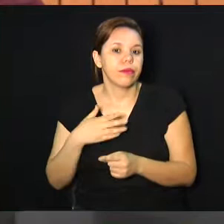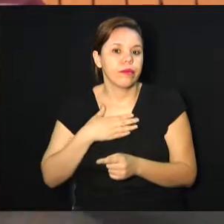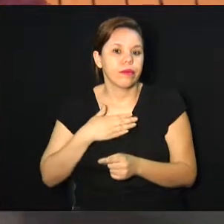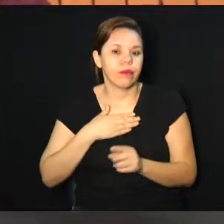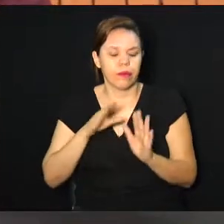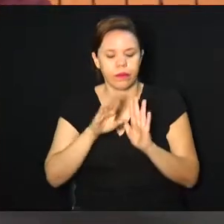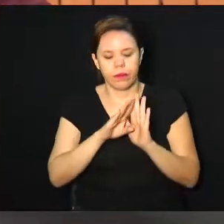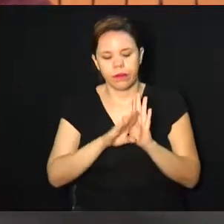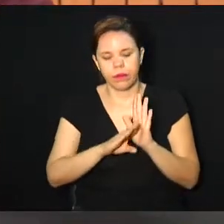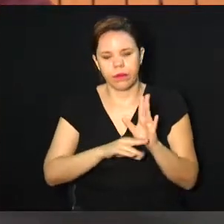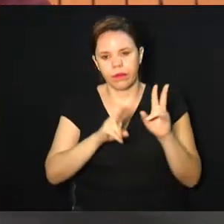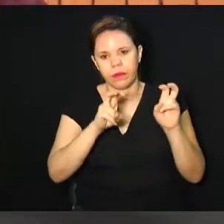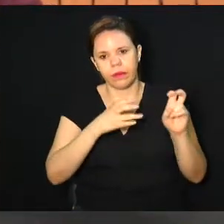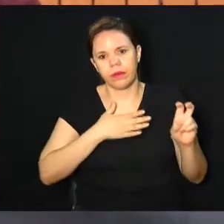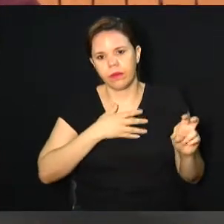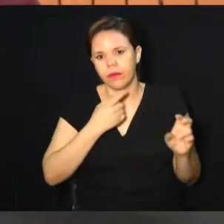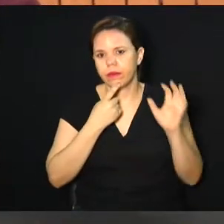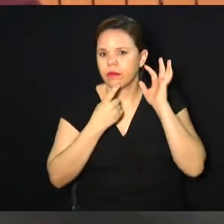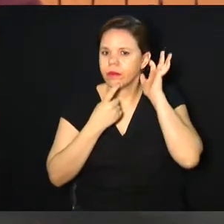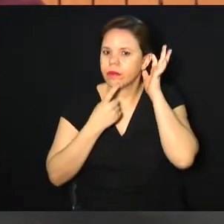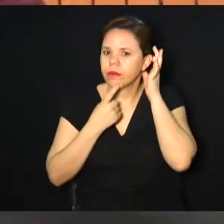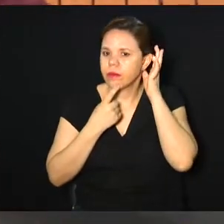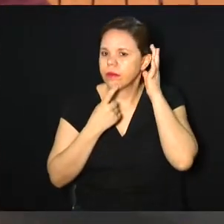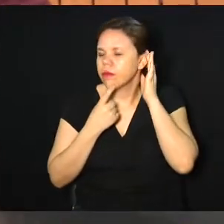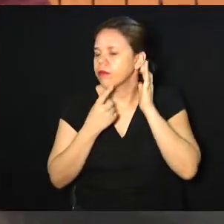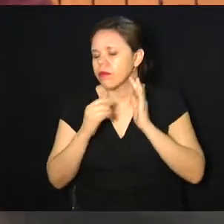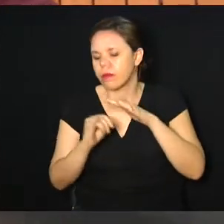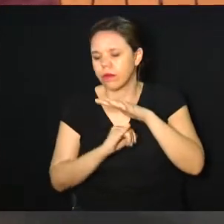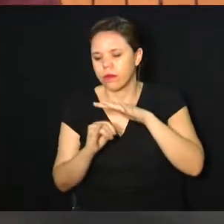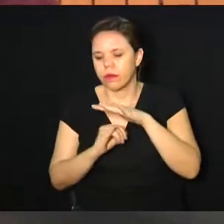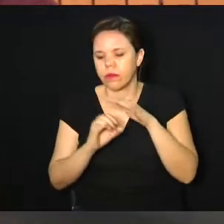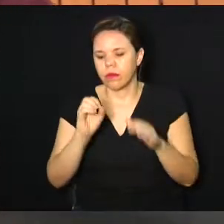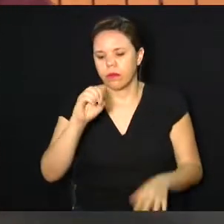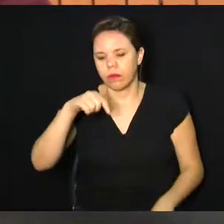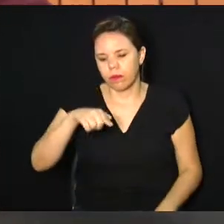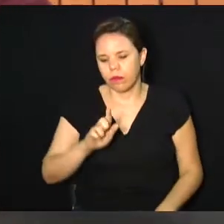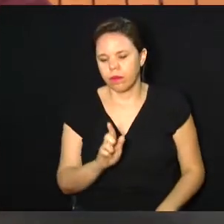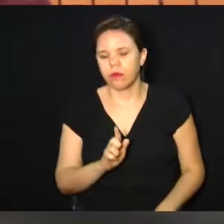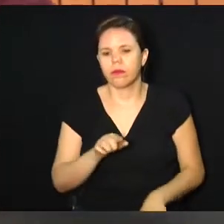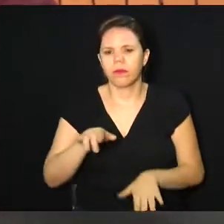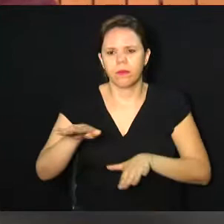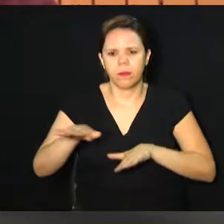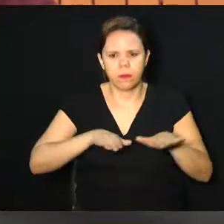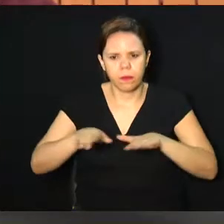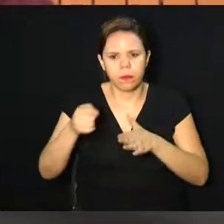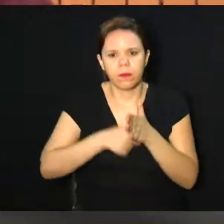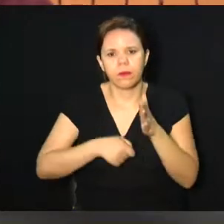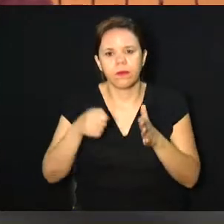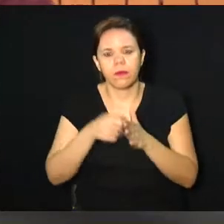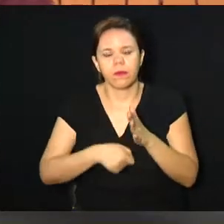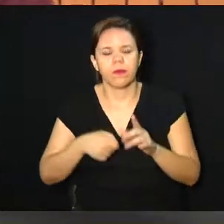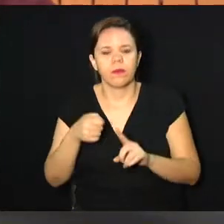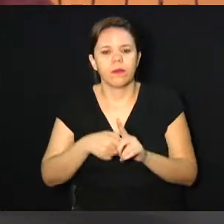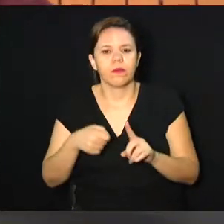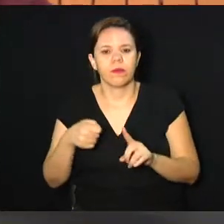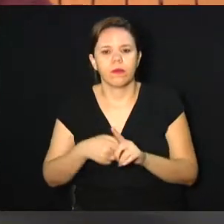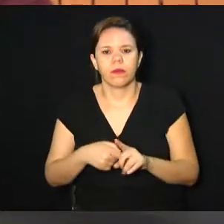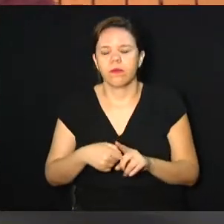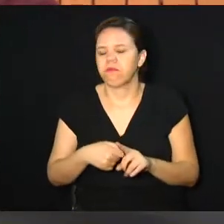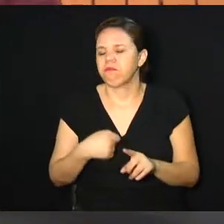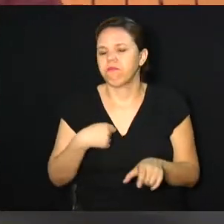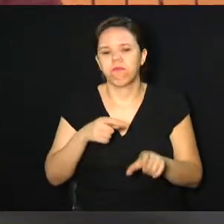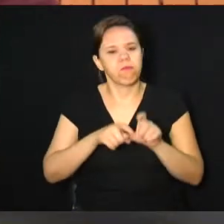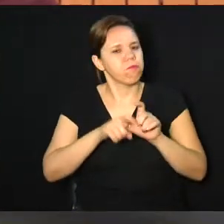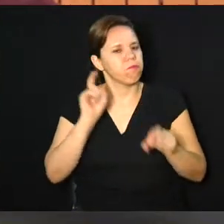aqui. A Minha Campinas é uma ONG, né, uma rede de mobilização na cidade. Nós somos apartidários e